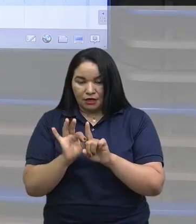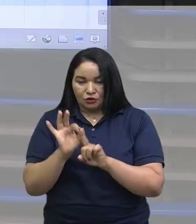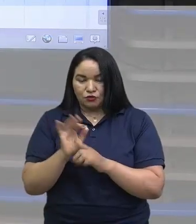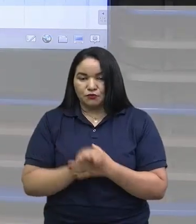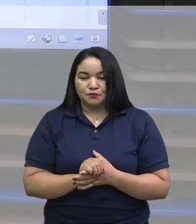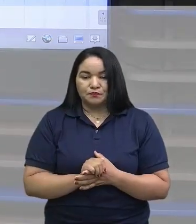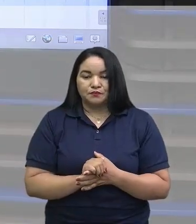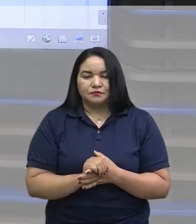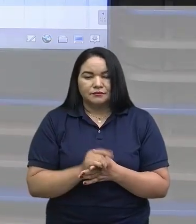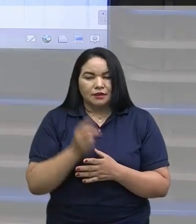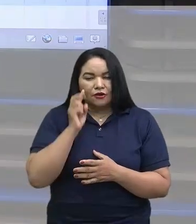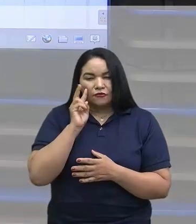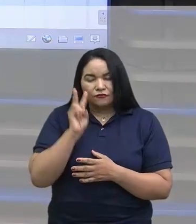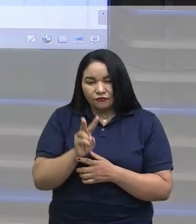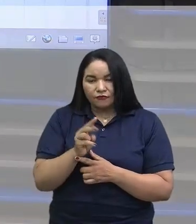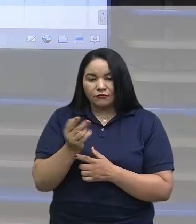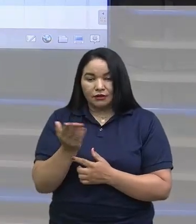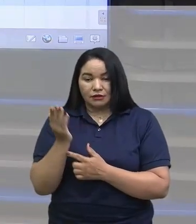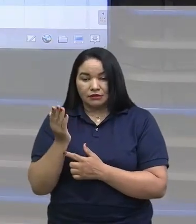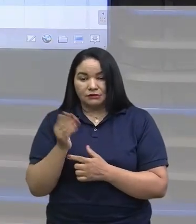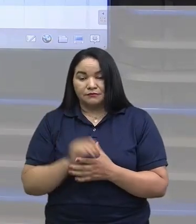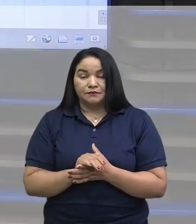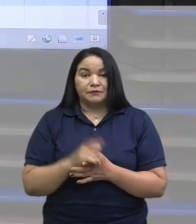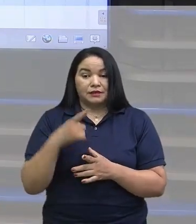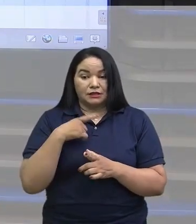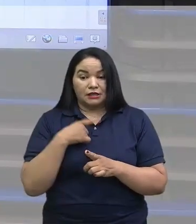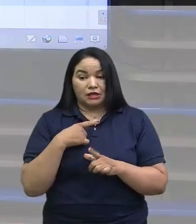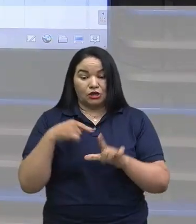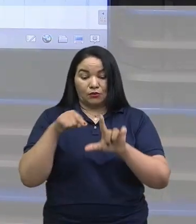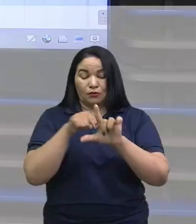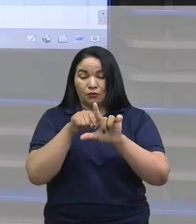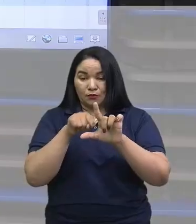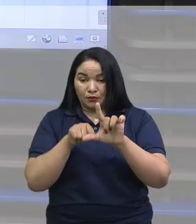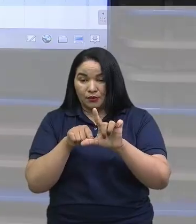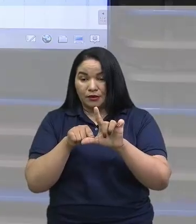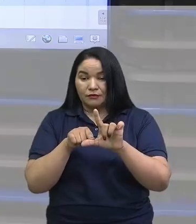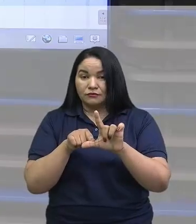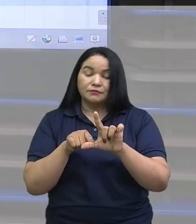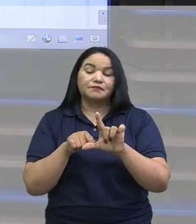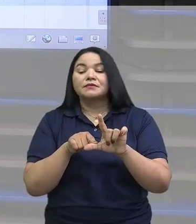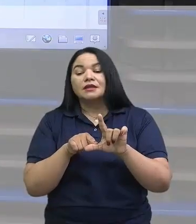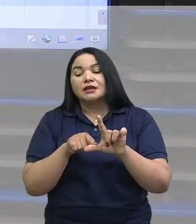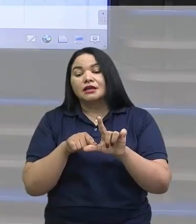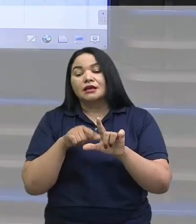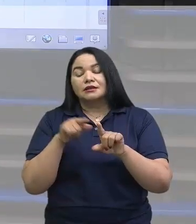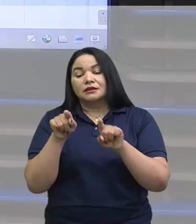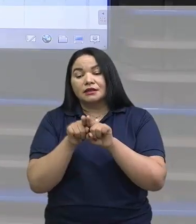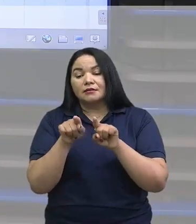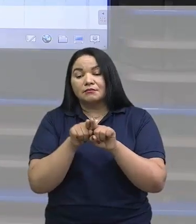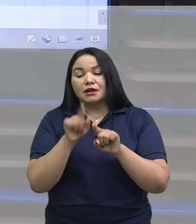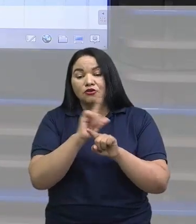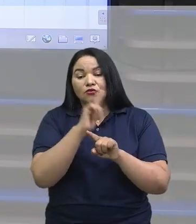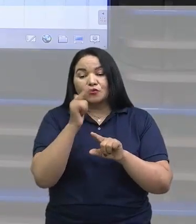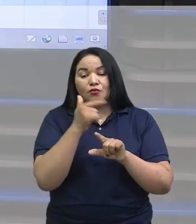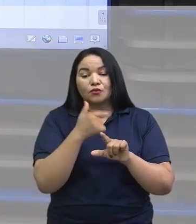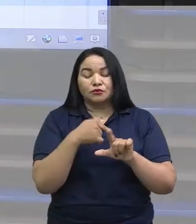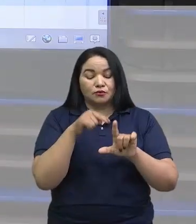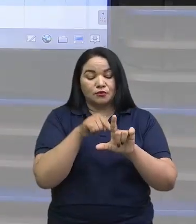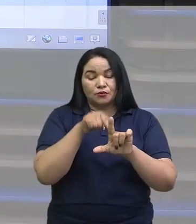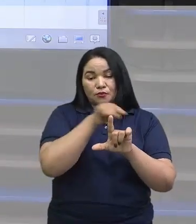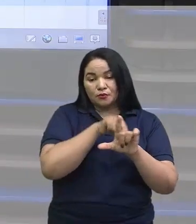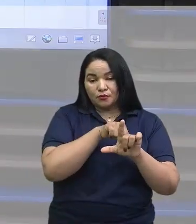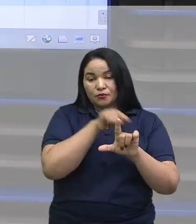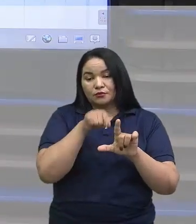aqui embaixo, que aqui nós temos aqui um ângulo raso, somando os dois ângulos, ó, o que está aqui de azul e o de verde, ó, ele vai